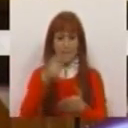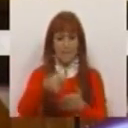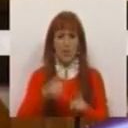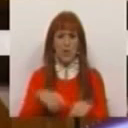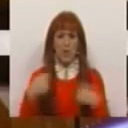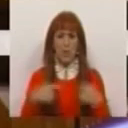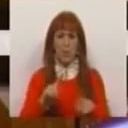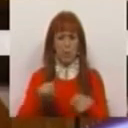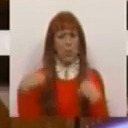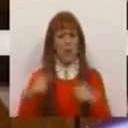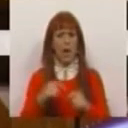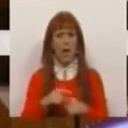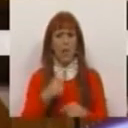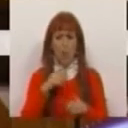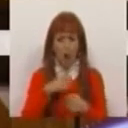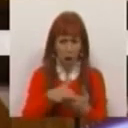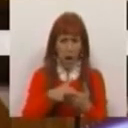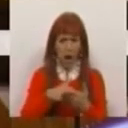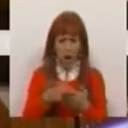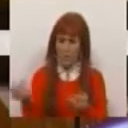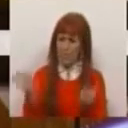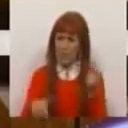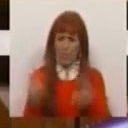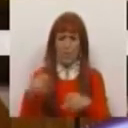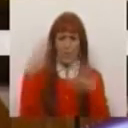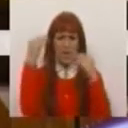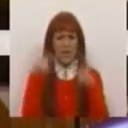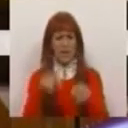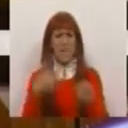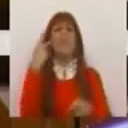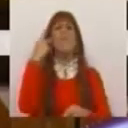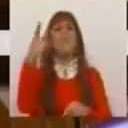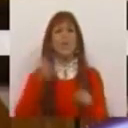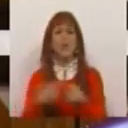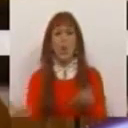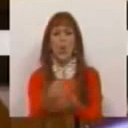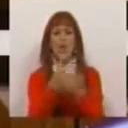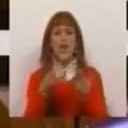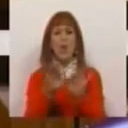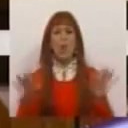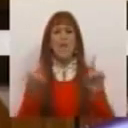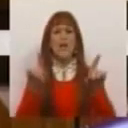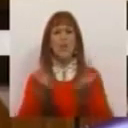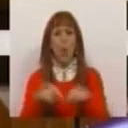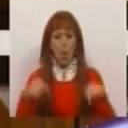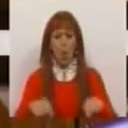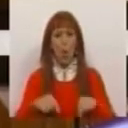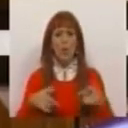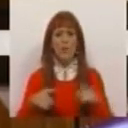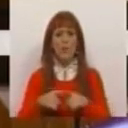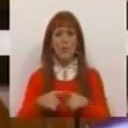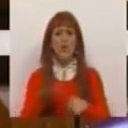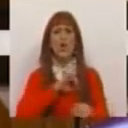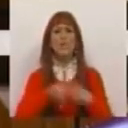tem constituído um entrave à frequência do ensino. Veja-se os dados oficiais,